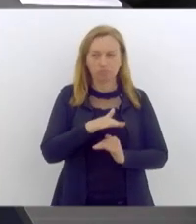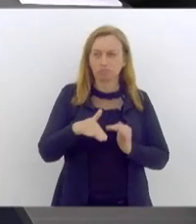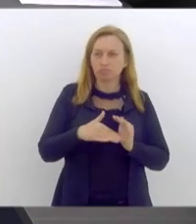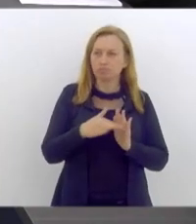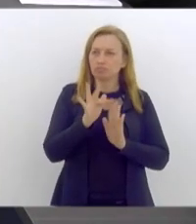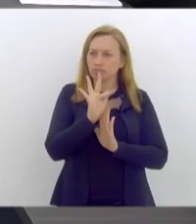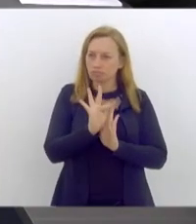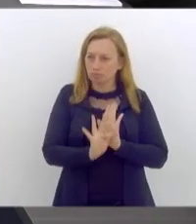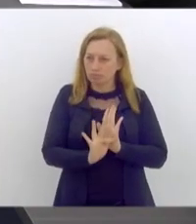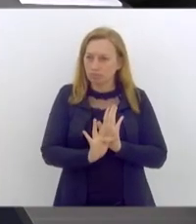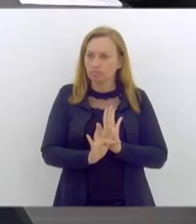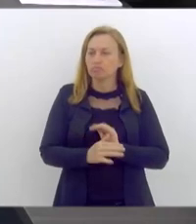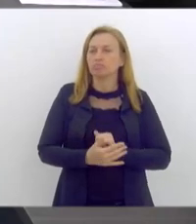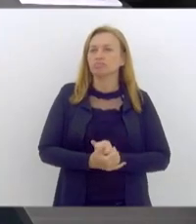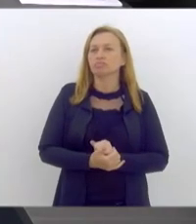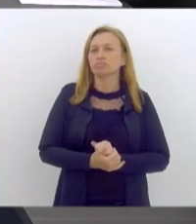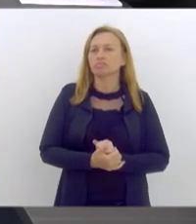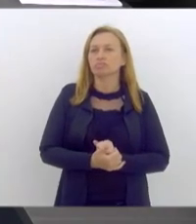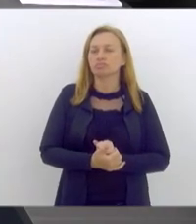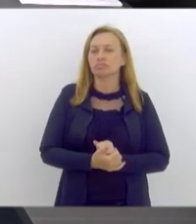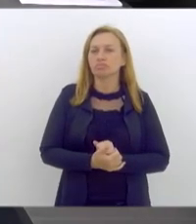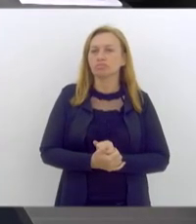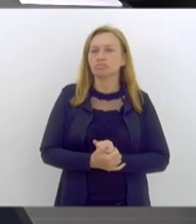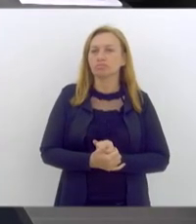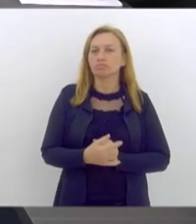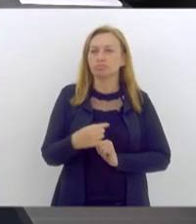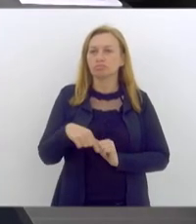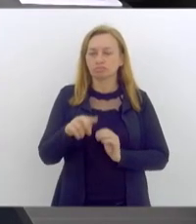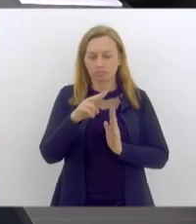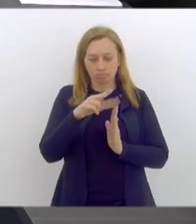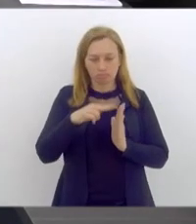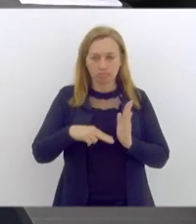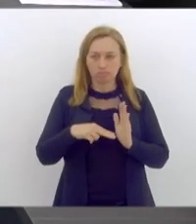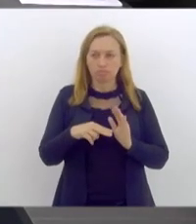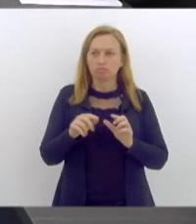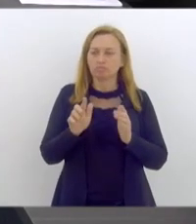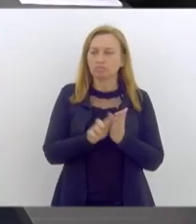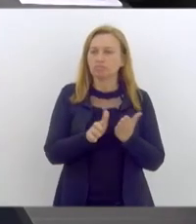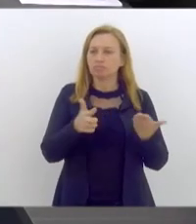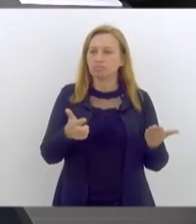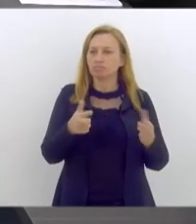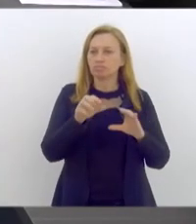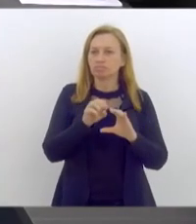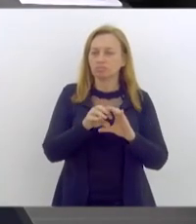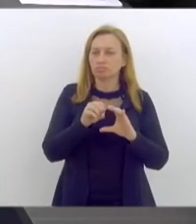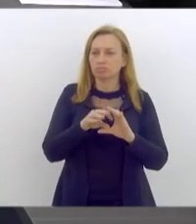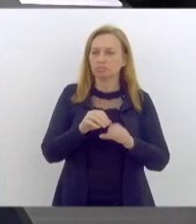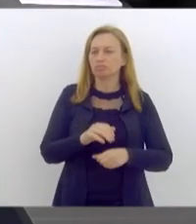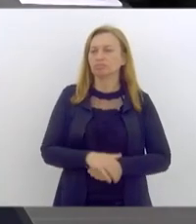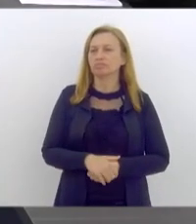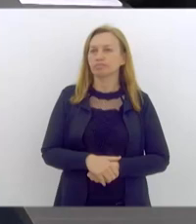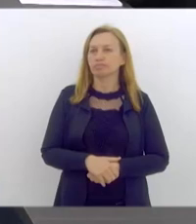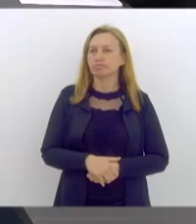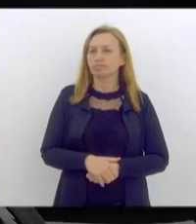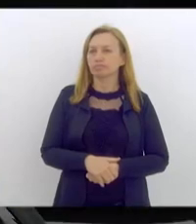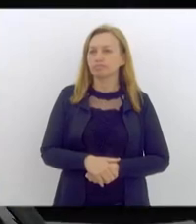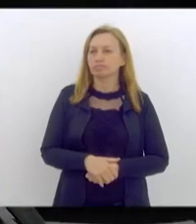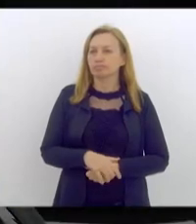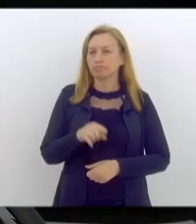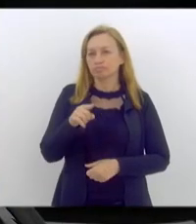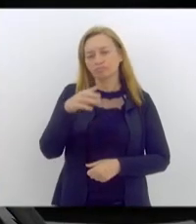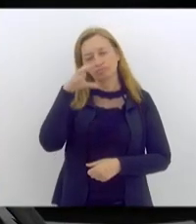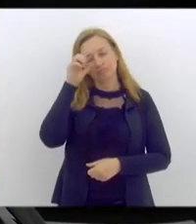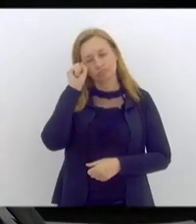textos eu fui ler o jornal Globo a senhora ainda tava dormindo